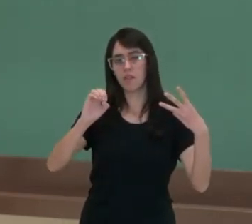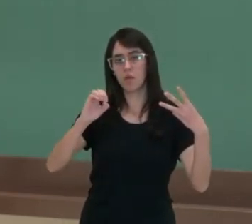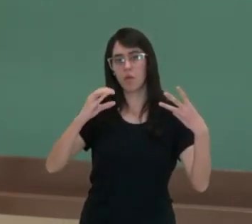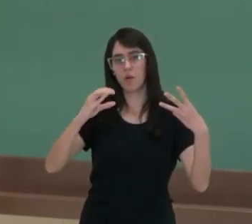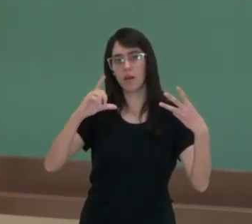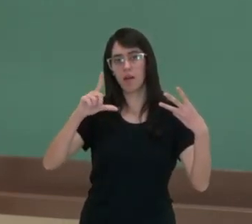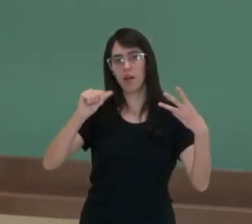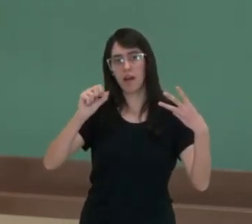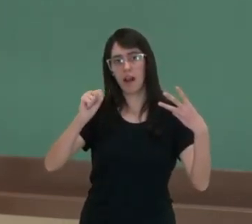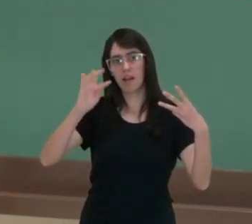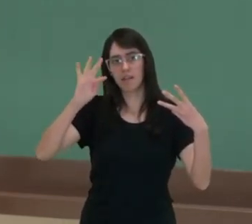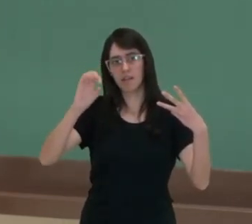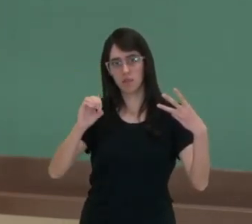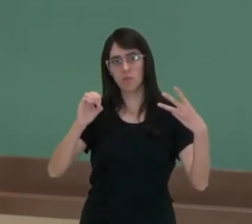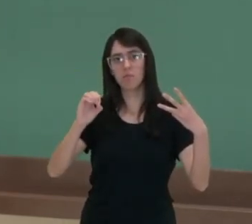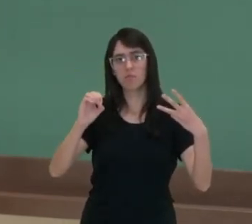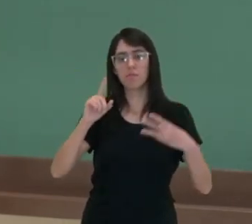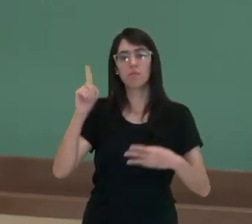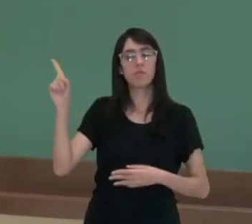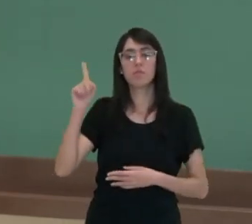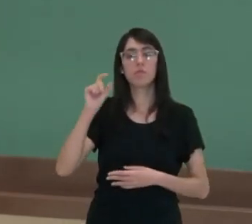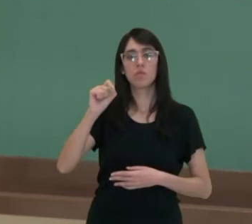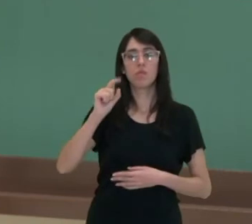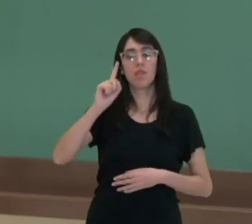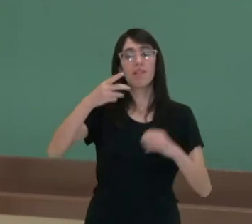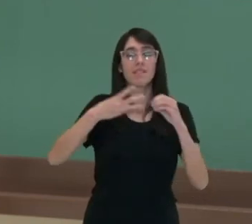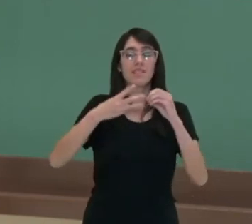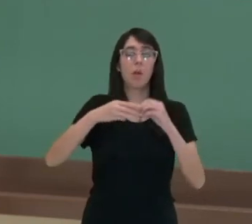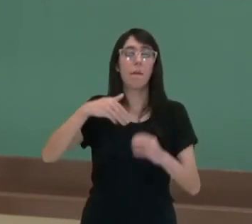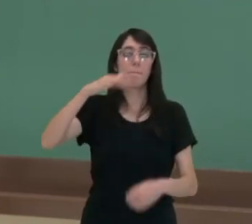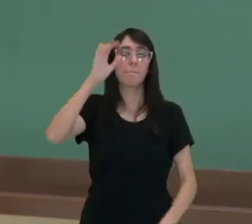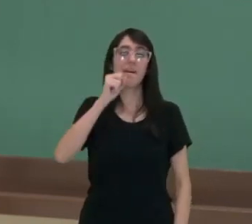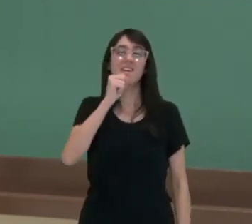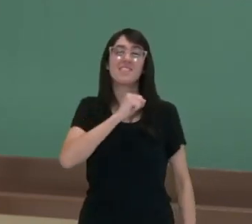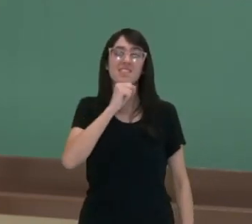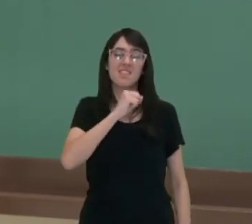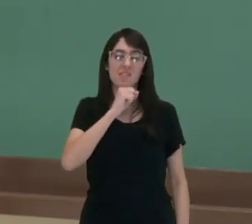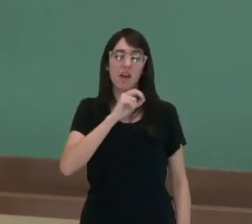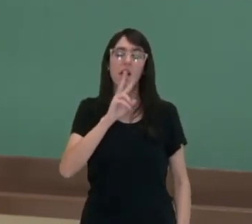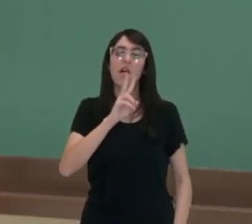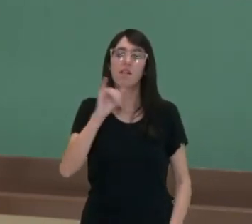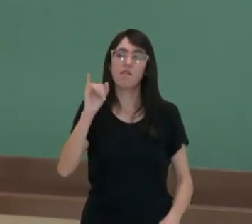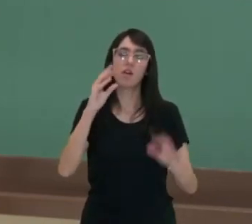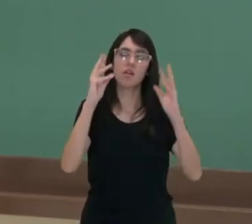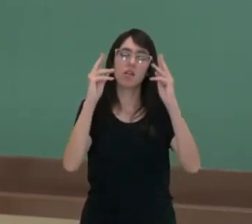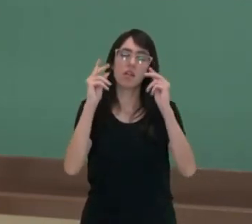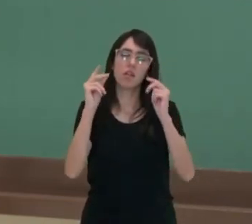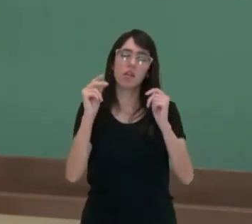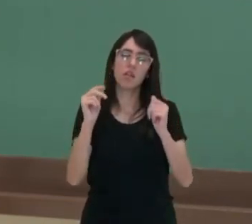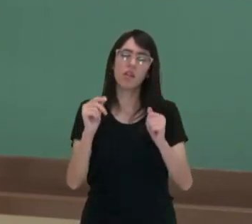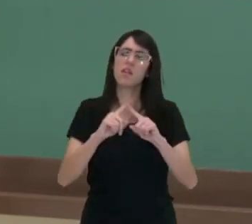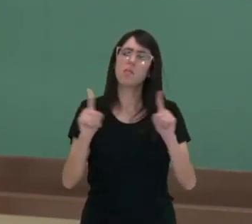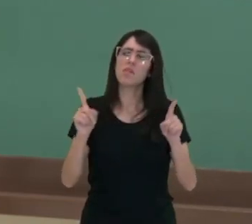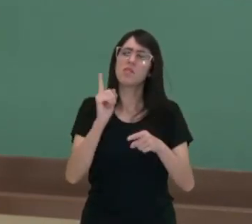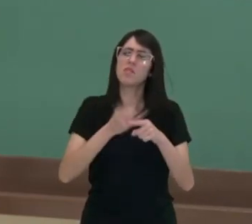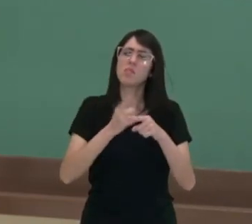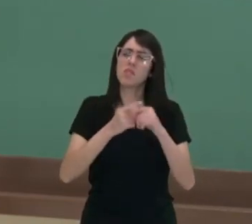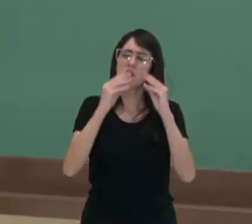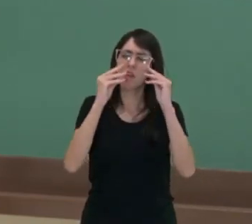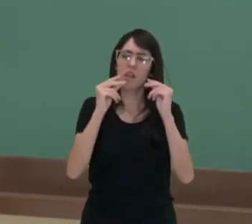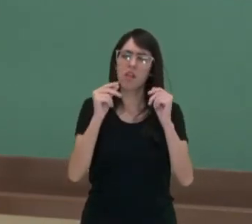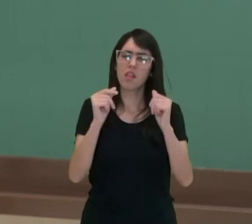osteoclasto, ele degrada essa matriz, né? Já é uma célula mais velha e ela vai degradar a matriz. Mas por que ela iria degradar a matriz